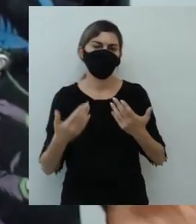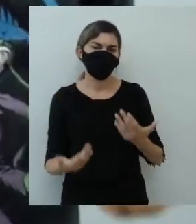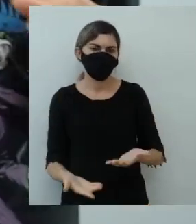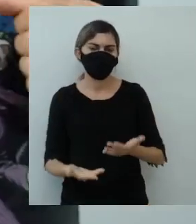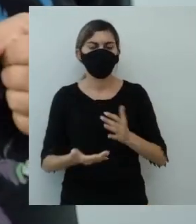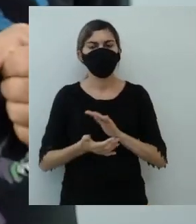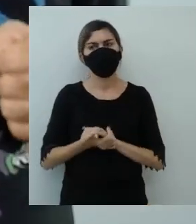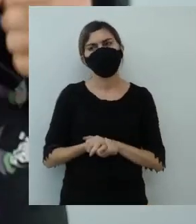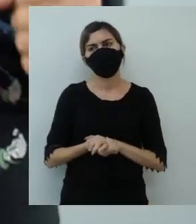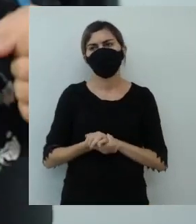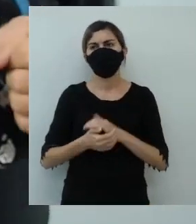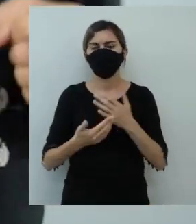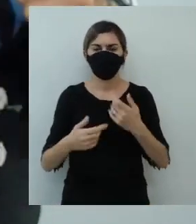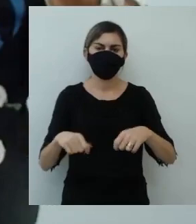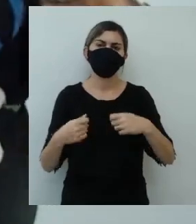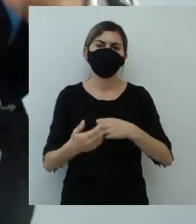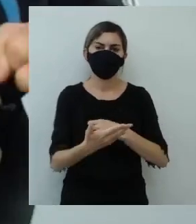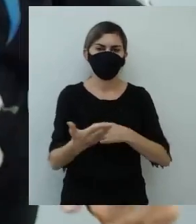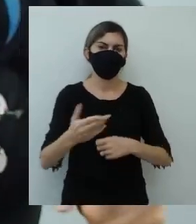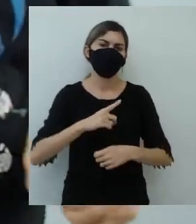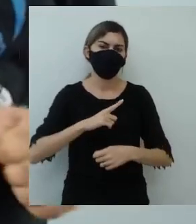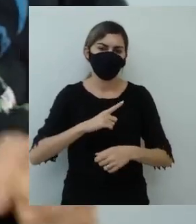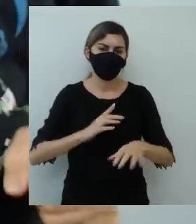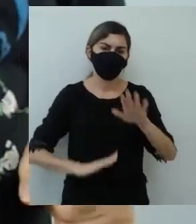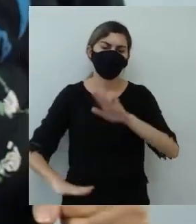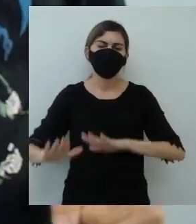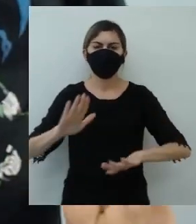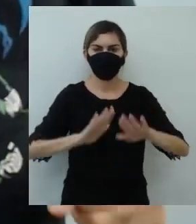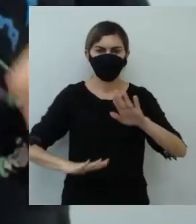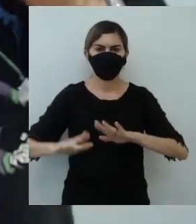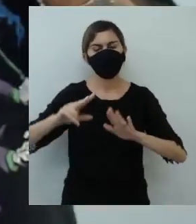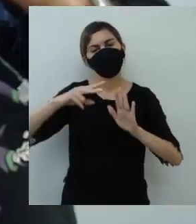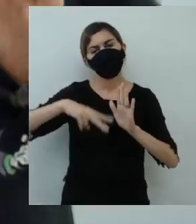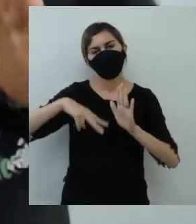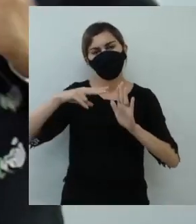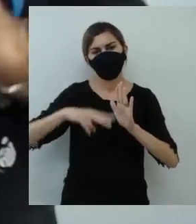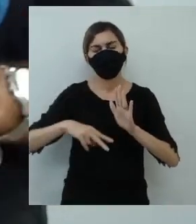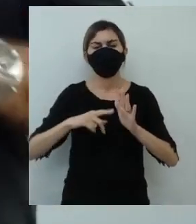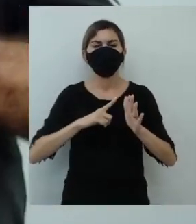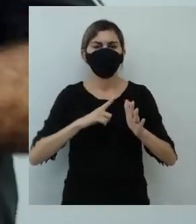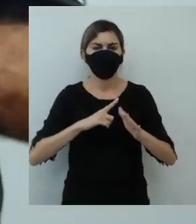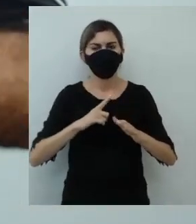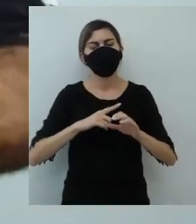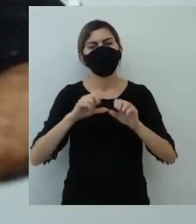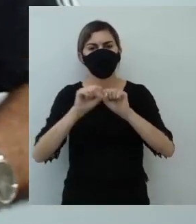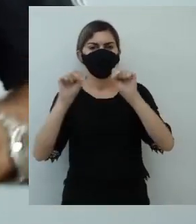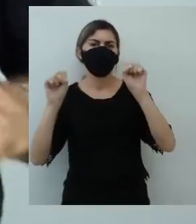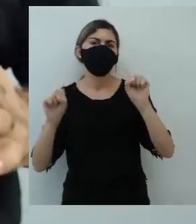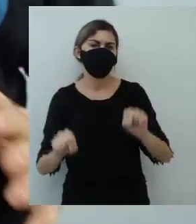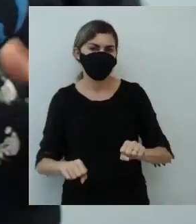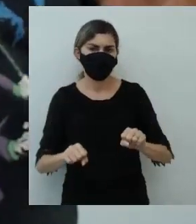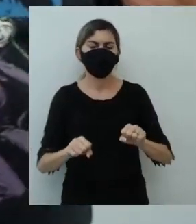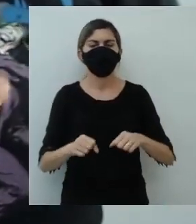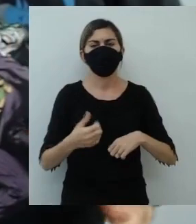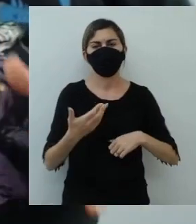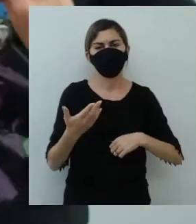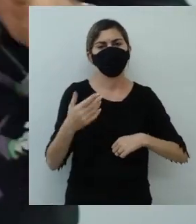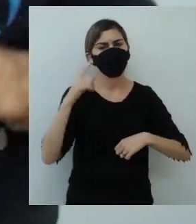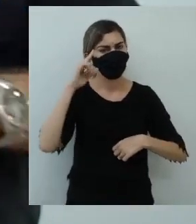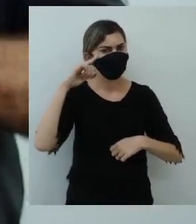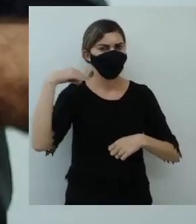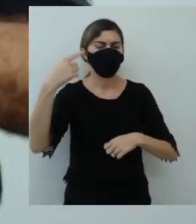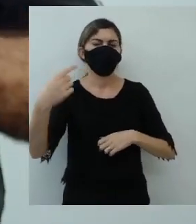bom? É preciso que você tenha muito cuidado com as leituras. Tem que ser muito sistemático nisso aí. Todo